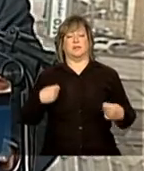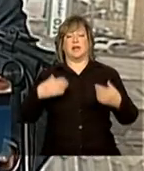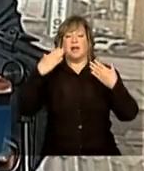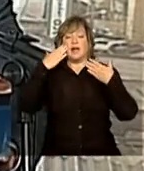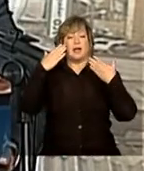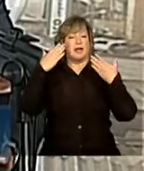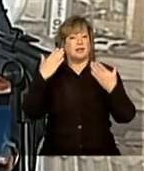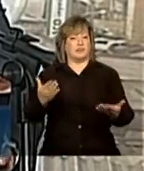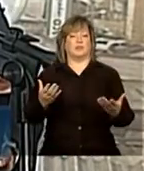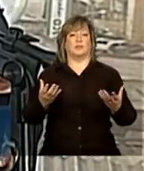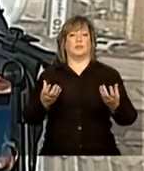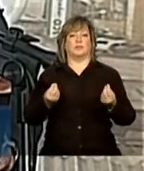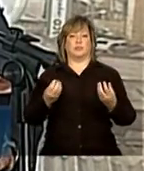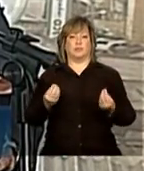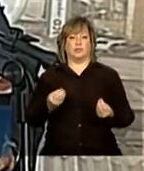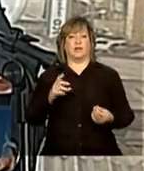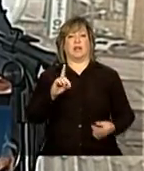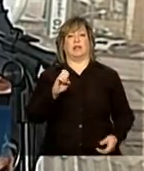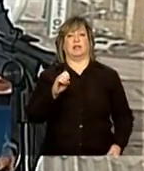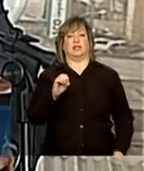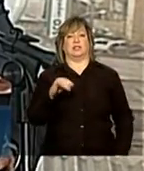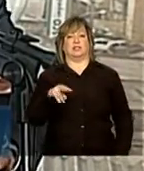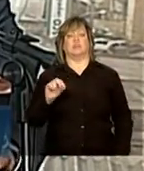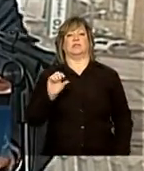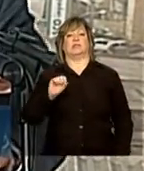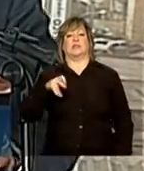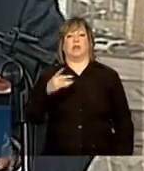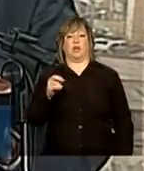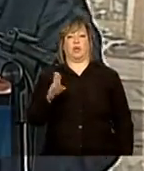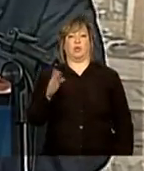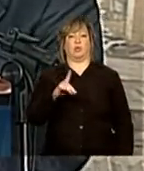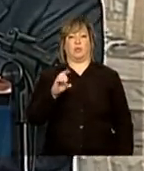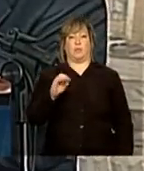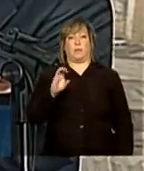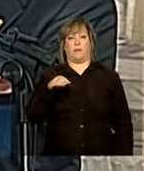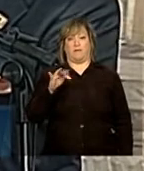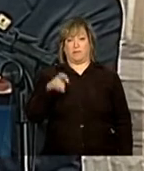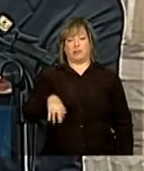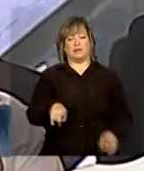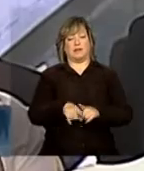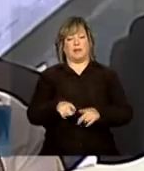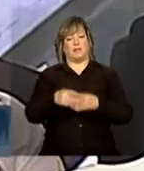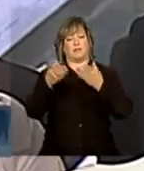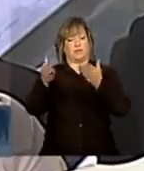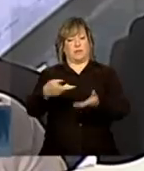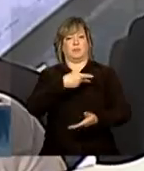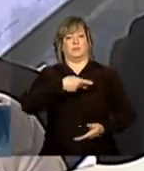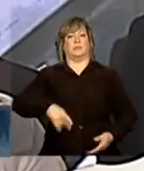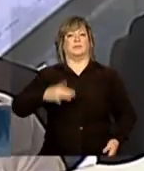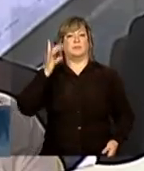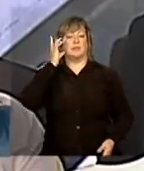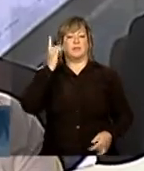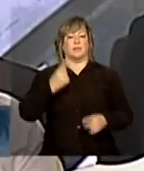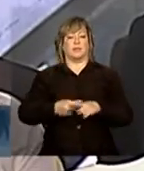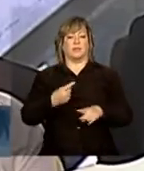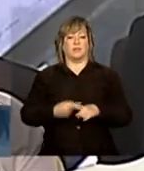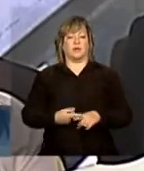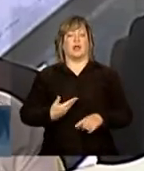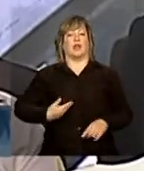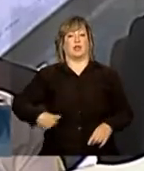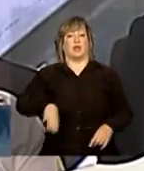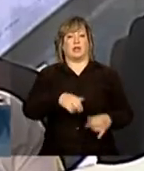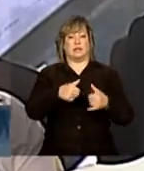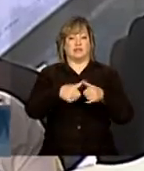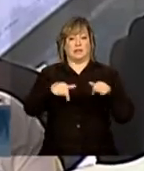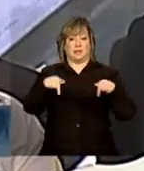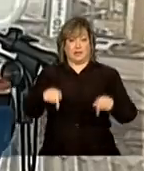a muito ao destino, a senhor do Bonfim, e agradecer também muito a Vossa Excelência, porque nós estamos marcando